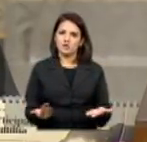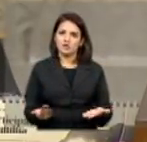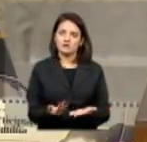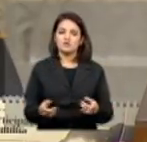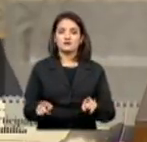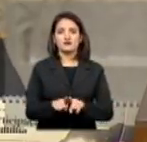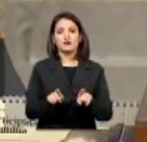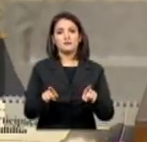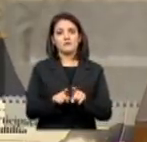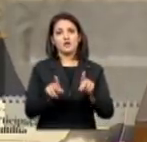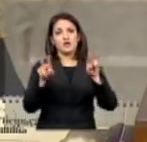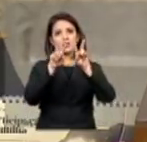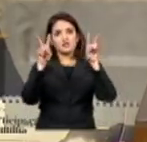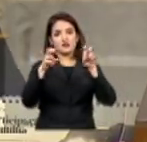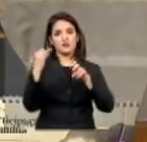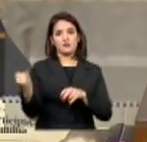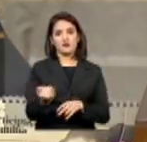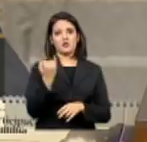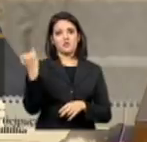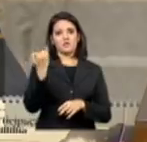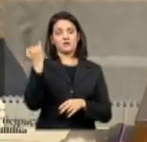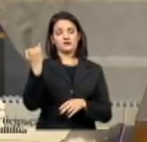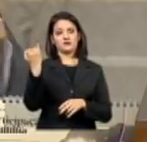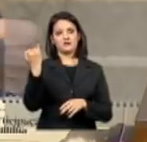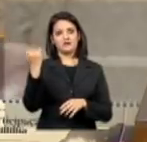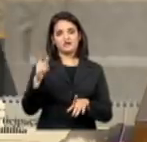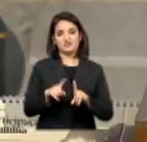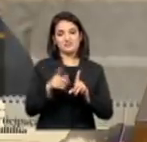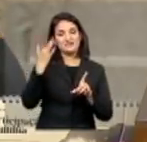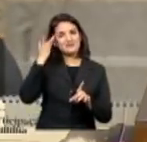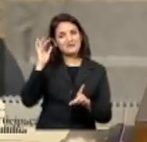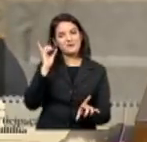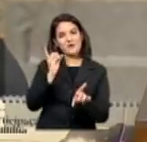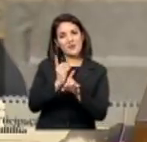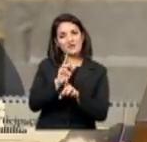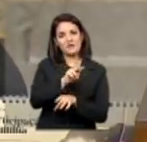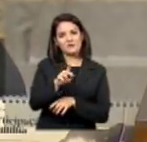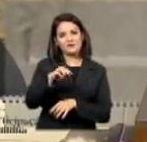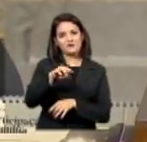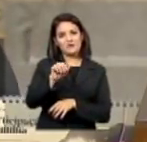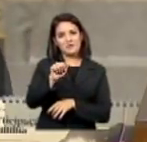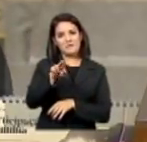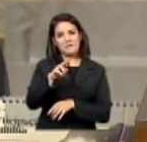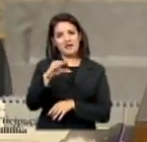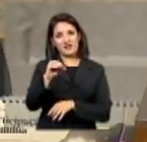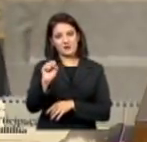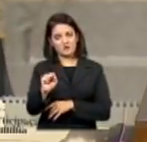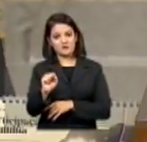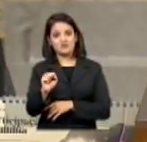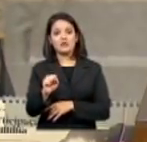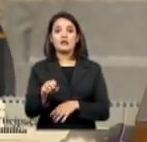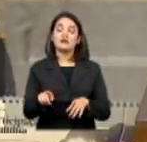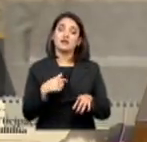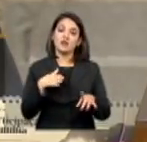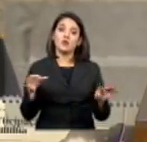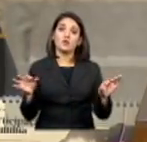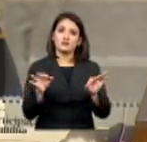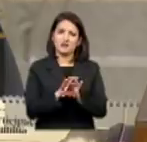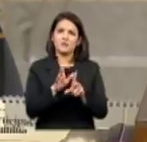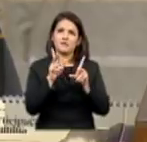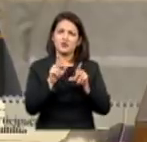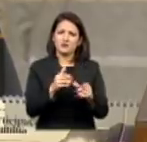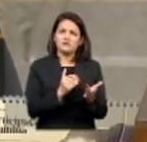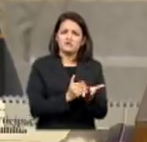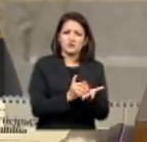tema e só não esperava encontrar o professor marcos é do outro lado e conclua seu presidente como comecei falando